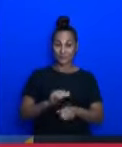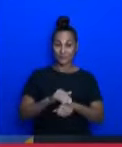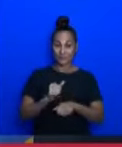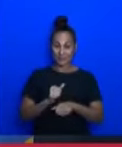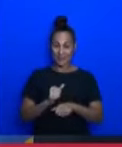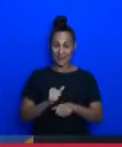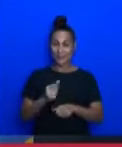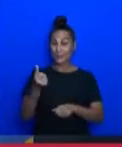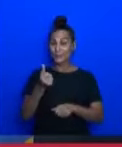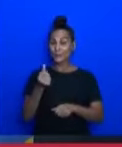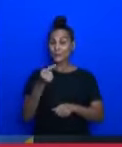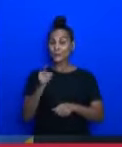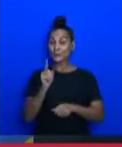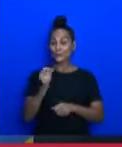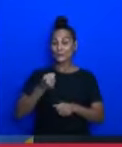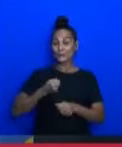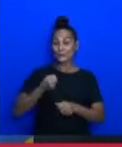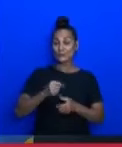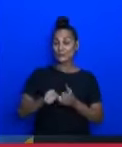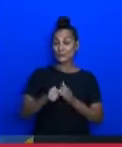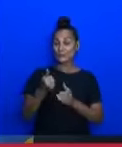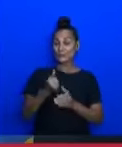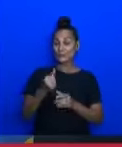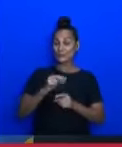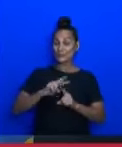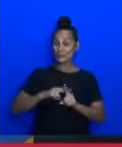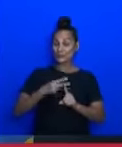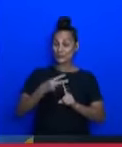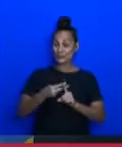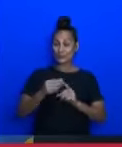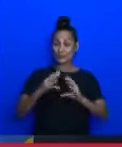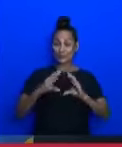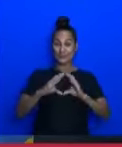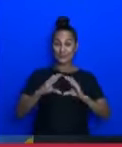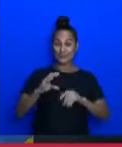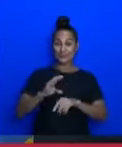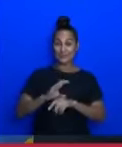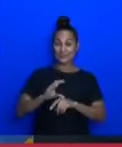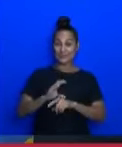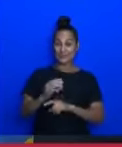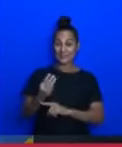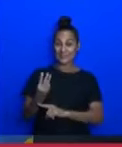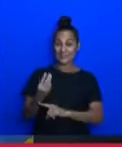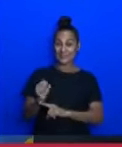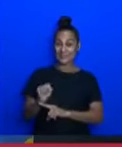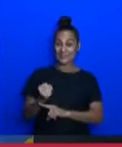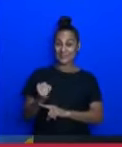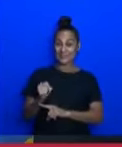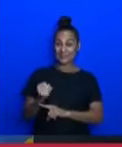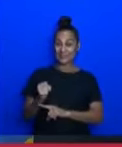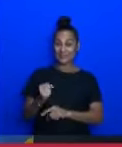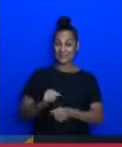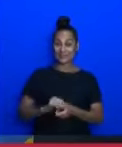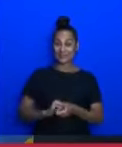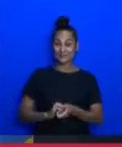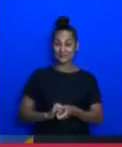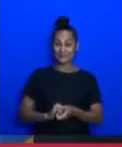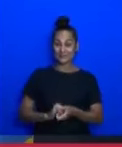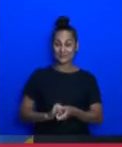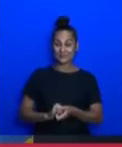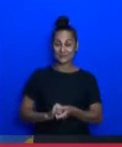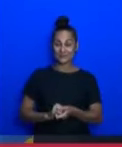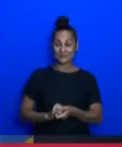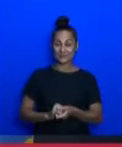Vamos chamar agora o sexto e último número do primeiro sorteio da dupla cena. Bola cinza 38. Cinza